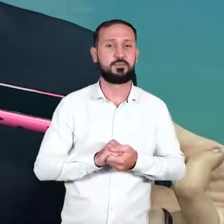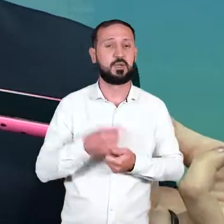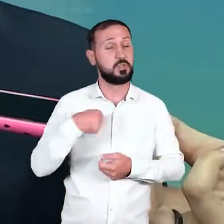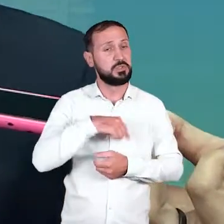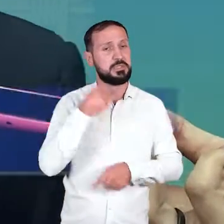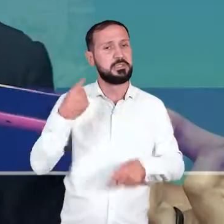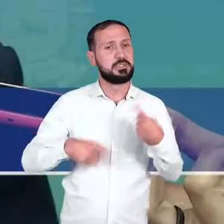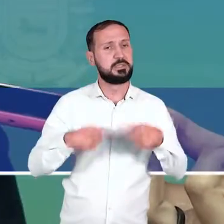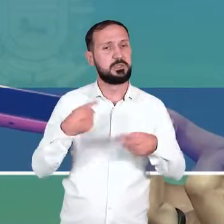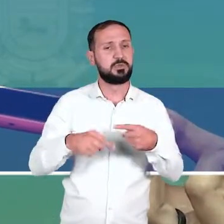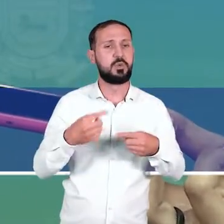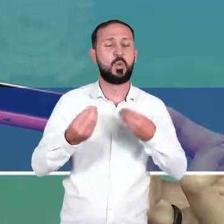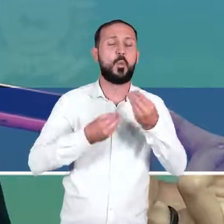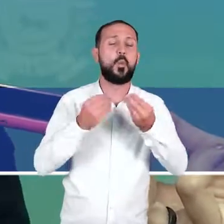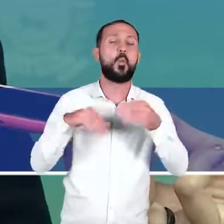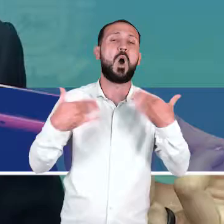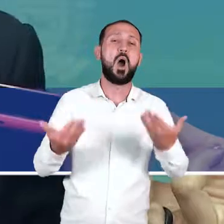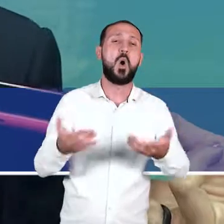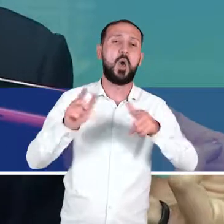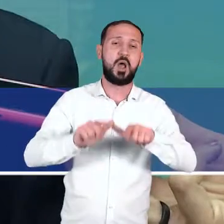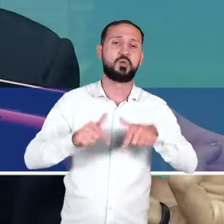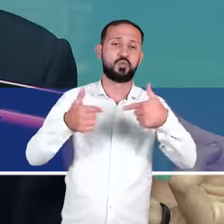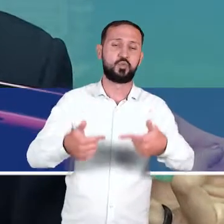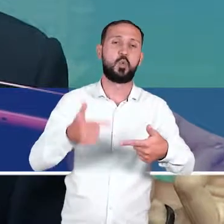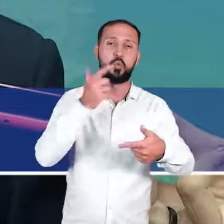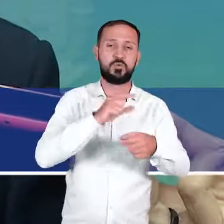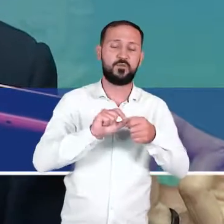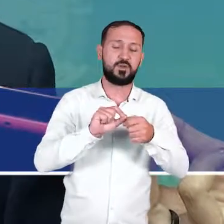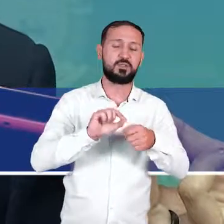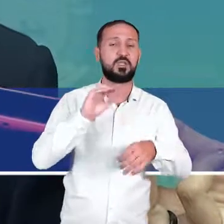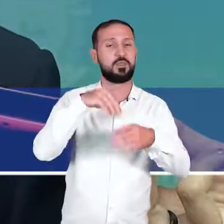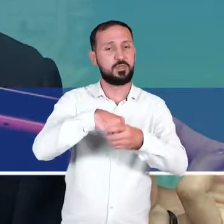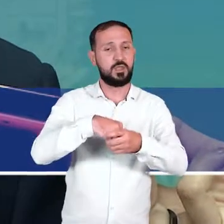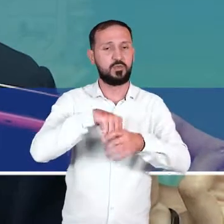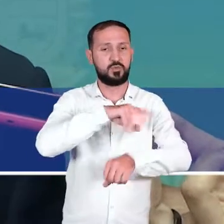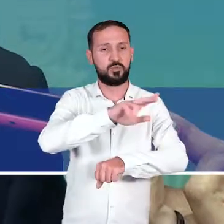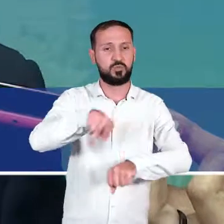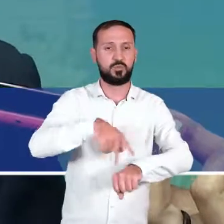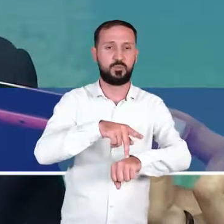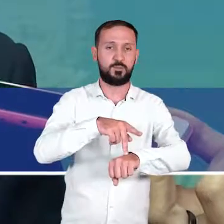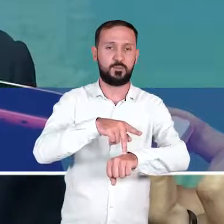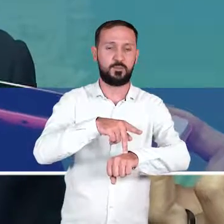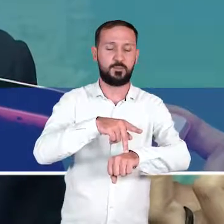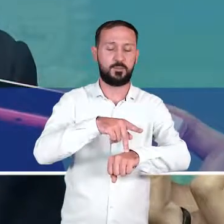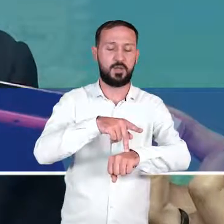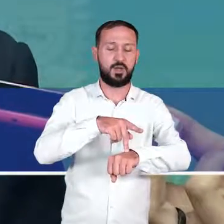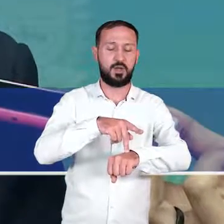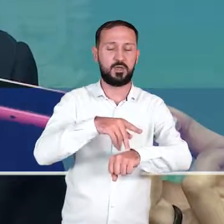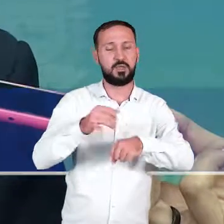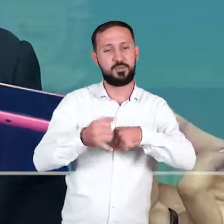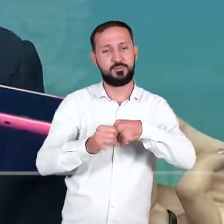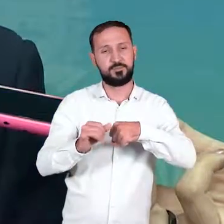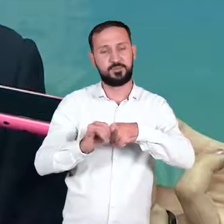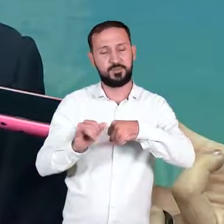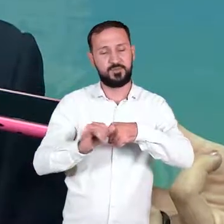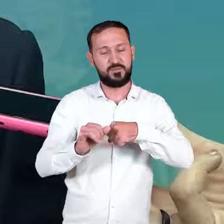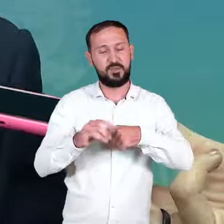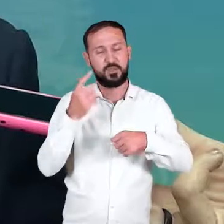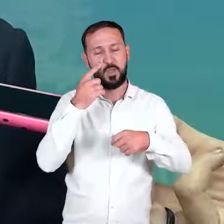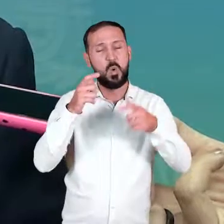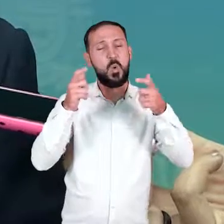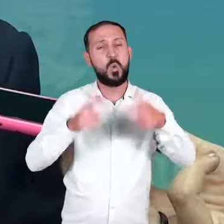Nós discutimos as ações que poderiam ser feitas dentro do Parque Estadual da Várzea do Rio Enviema, que é